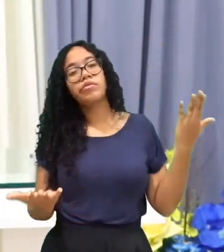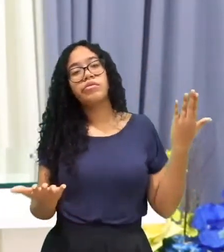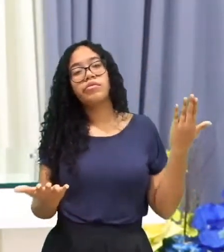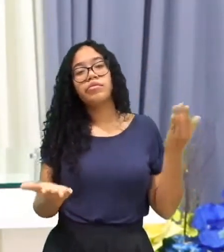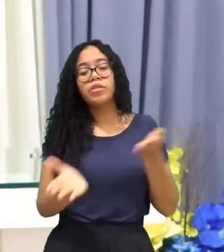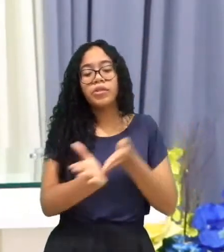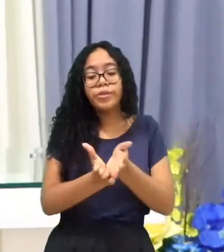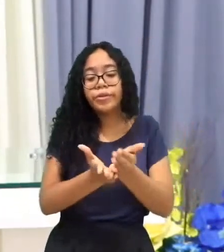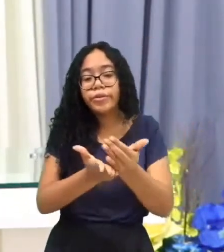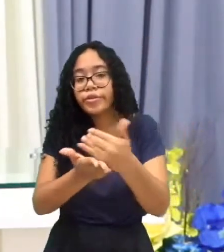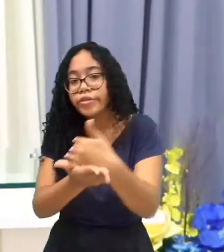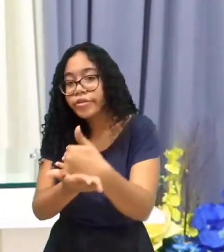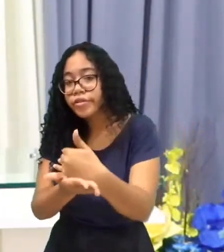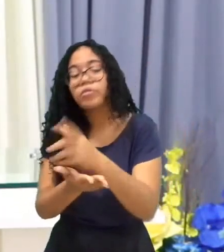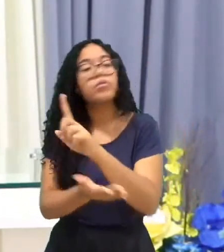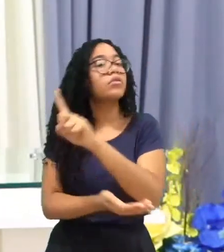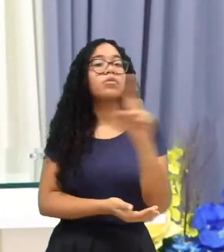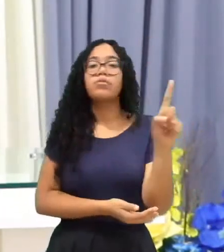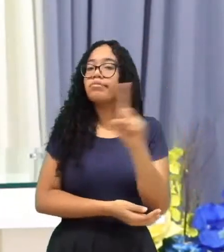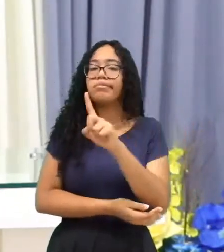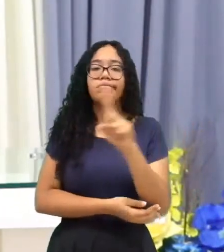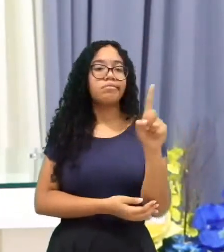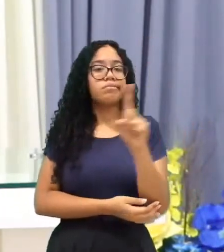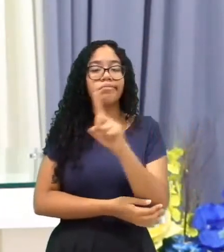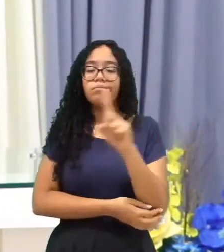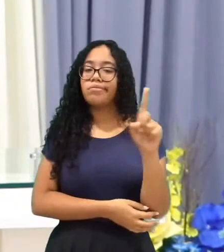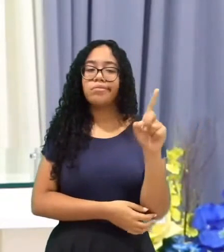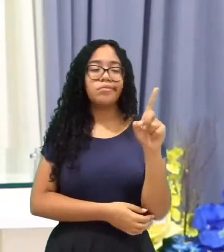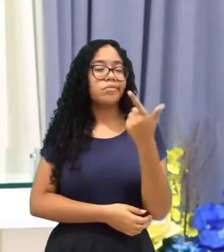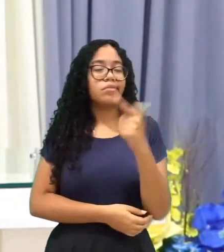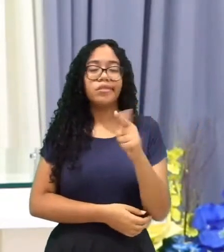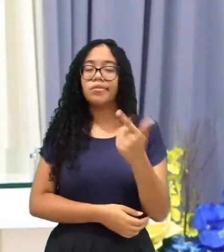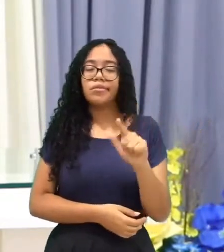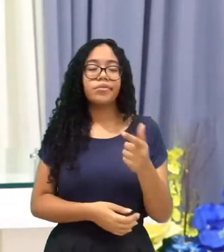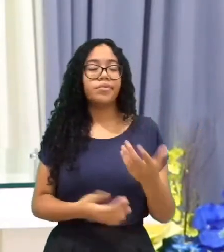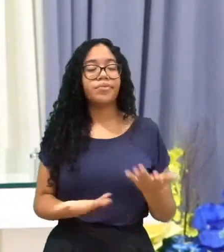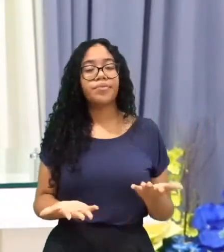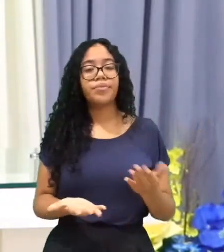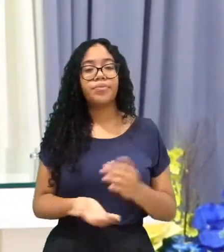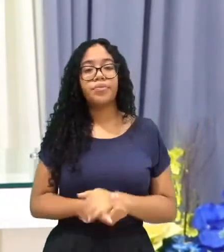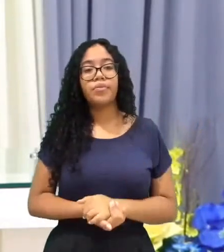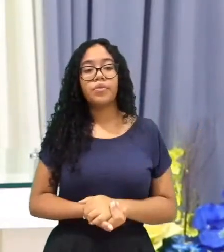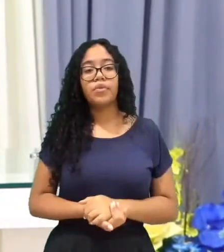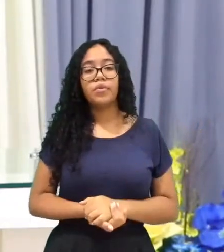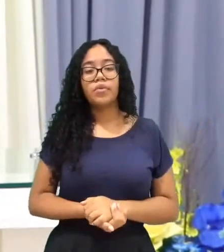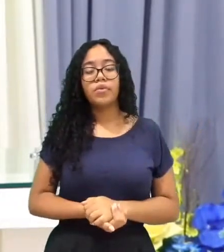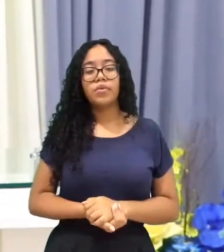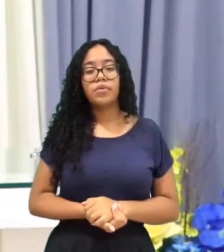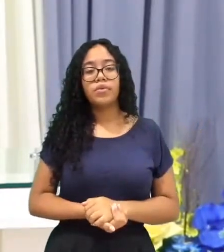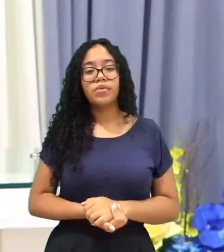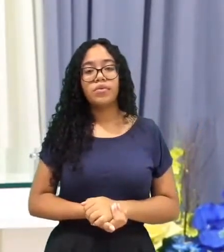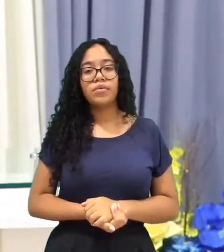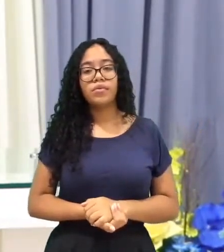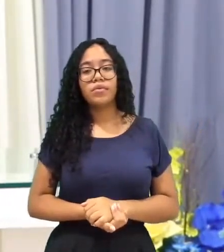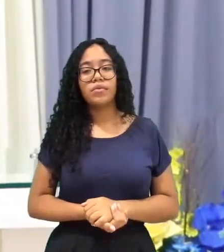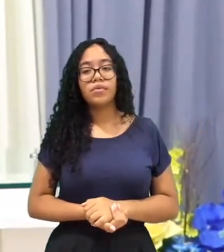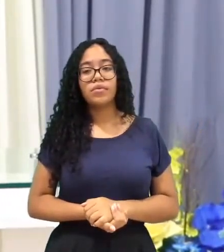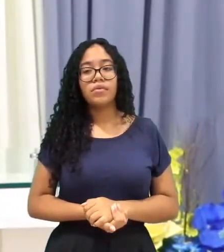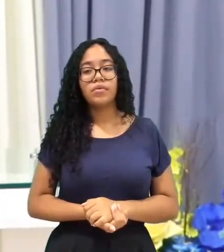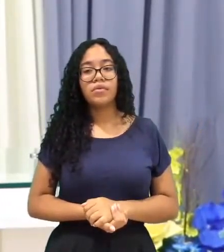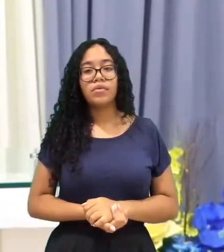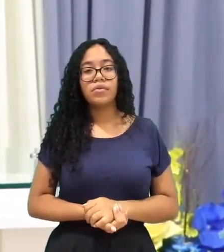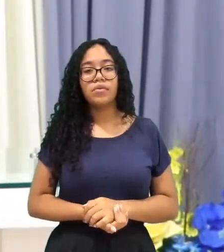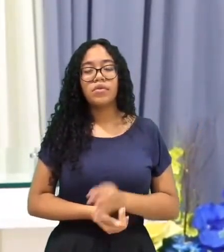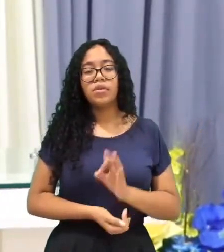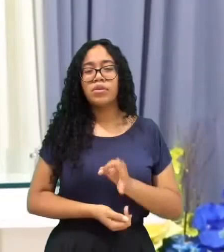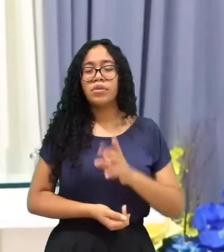desviando. Não existe isso. Com certeza houve um equívoco. Não havia Deus ali,